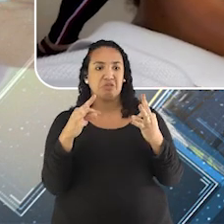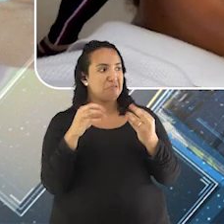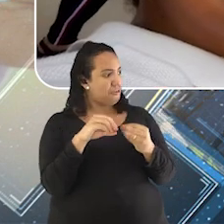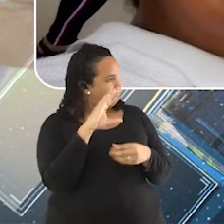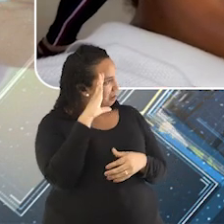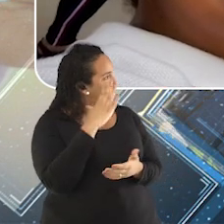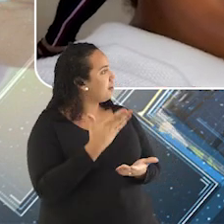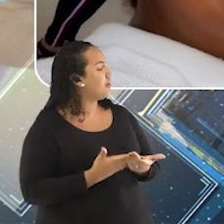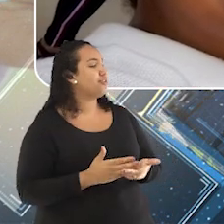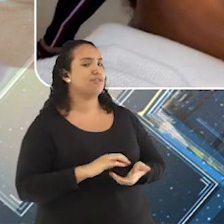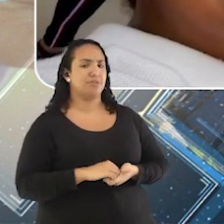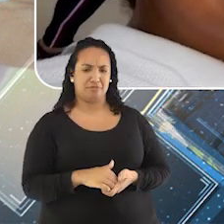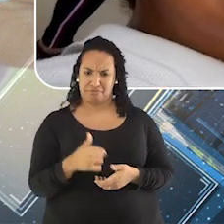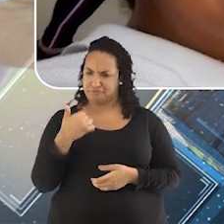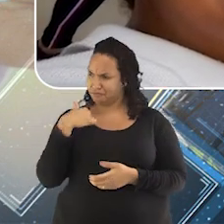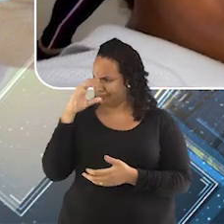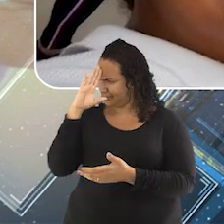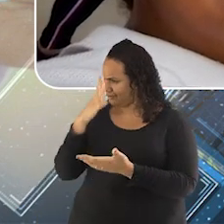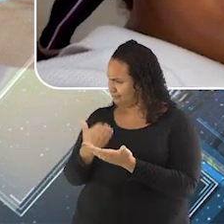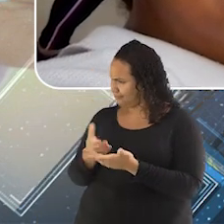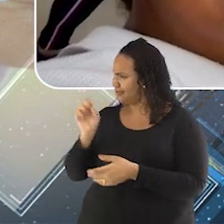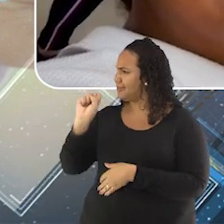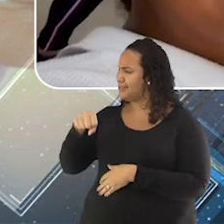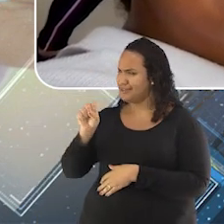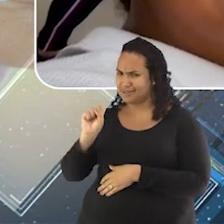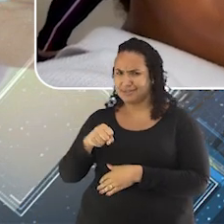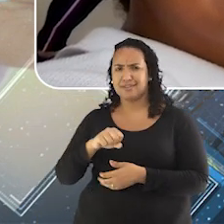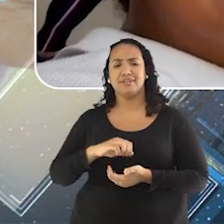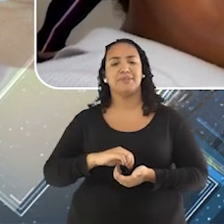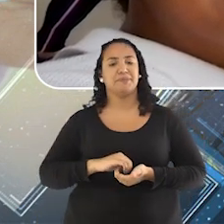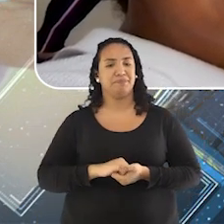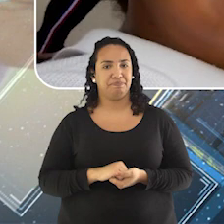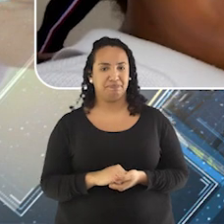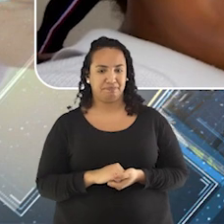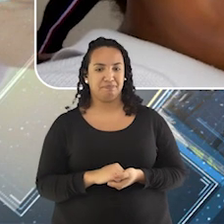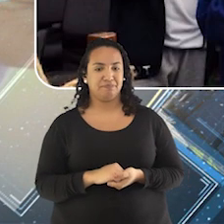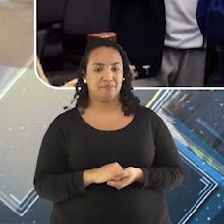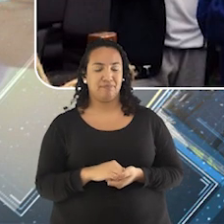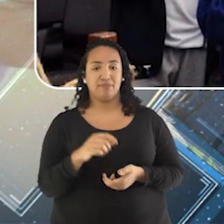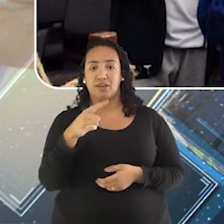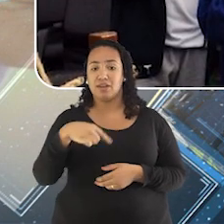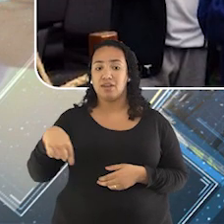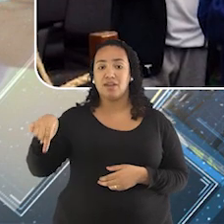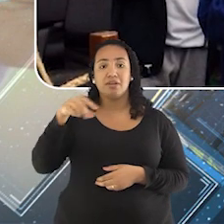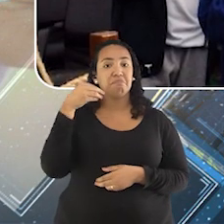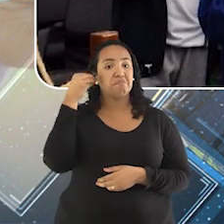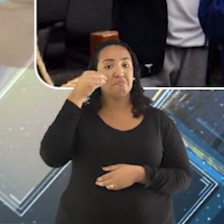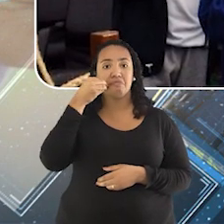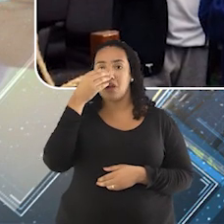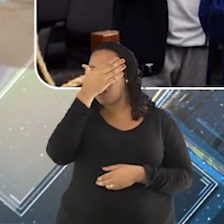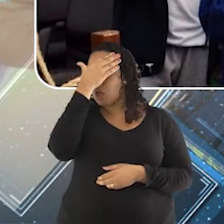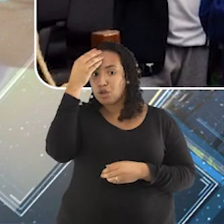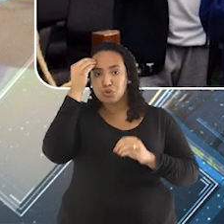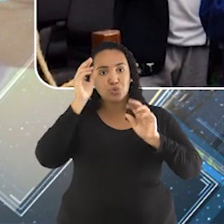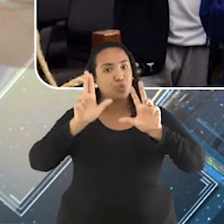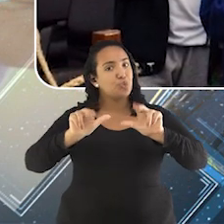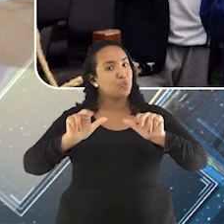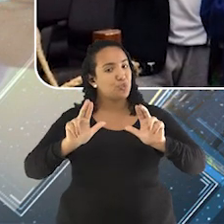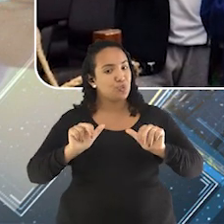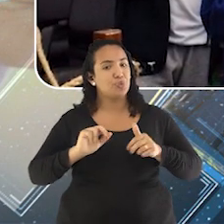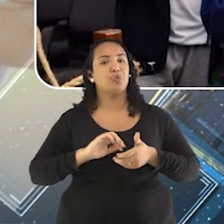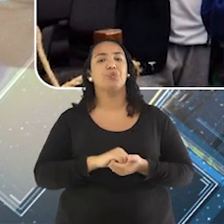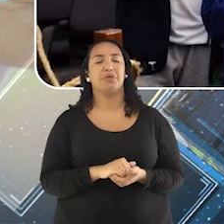Acredita nisso? Ah, eu acredito sim. Eles deram um show, tenho certeza. E que eles nunca vão esquecer a experiência nunca também. Nunca vão esquecer,